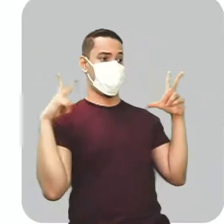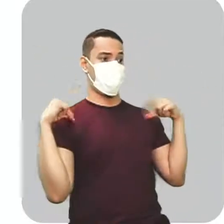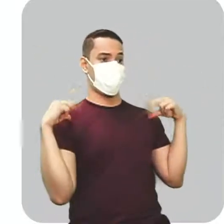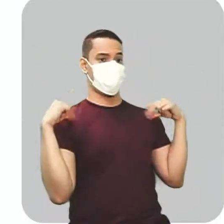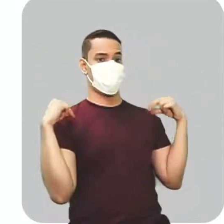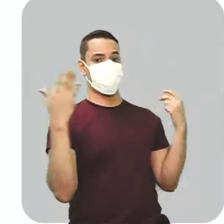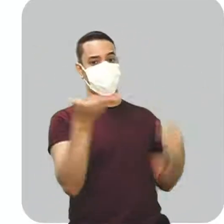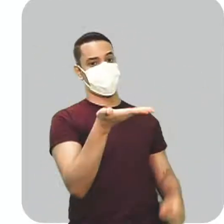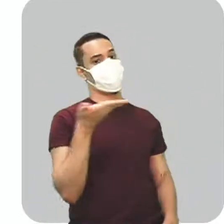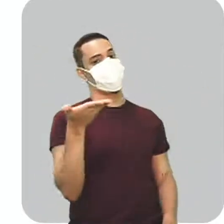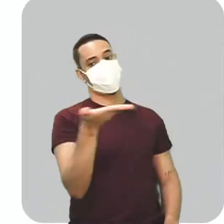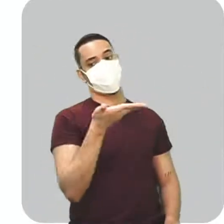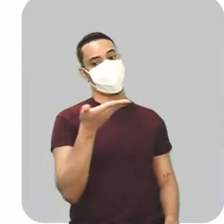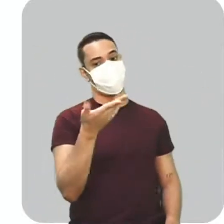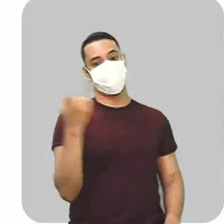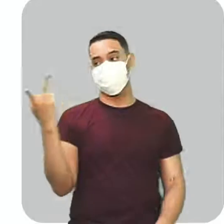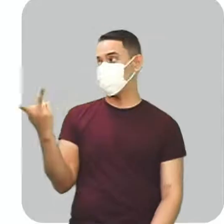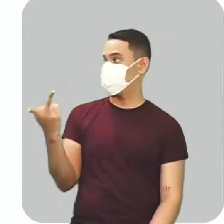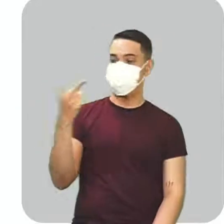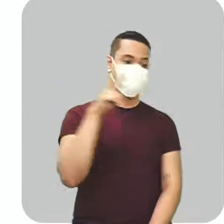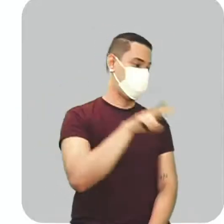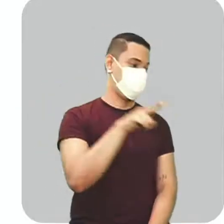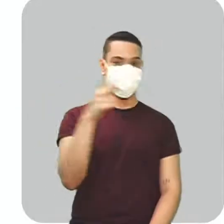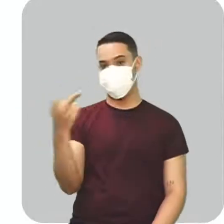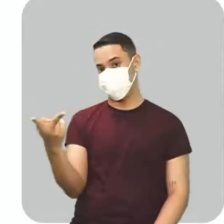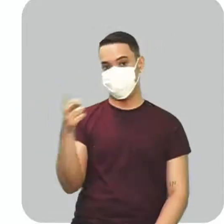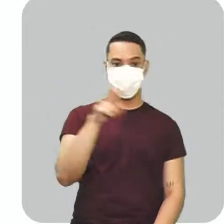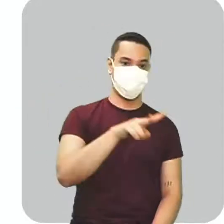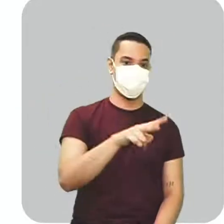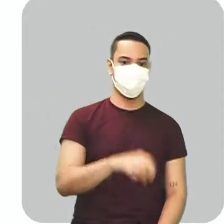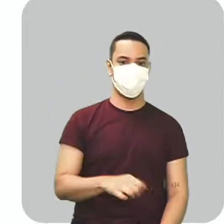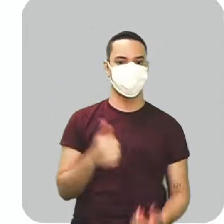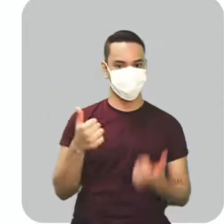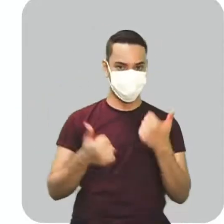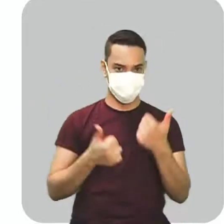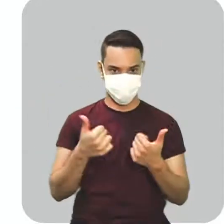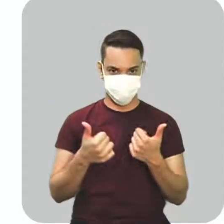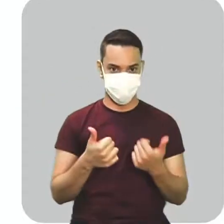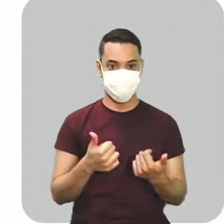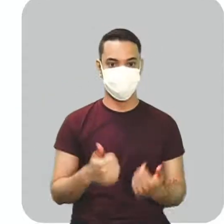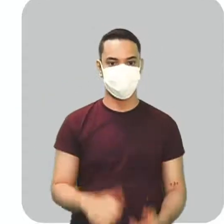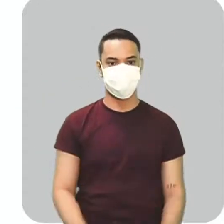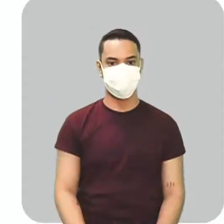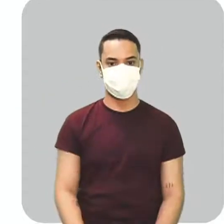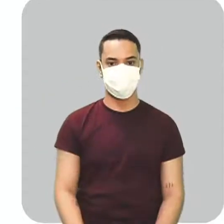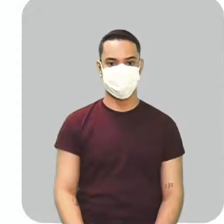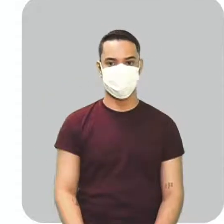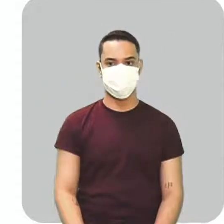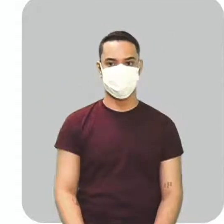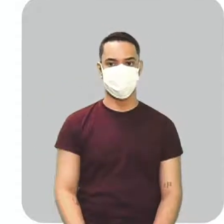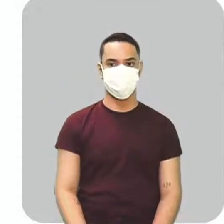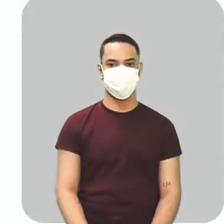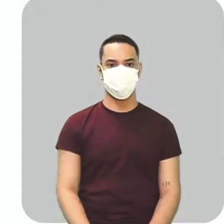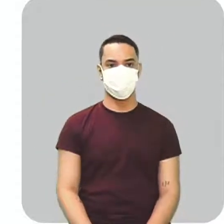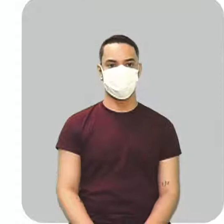do time, ou é o garçom do bar. Beleza? Vamos aqui.